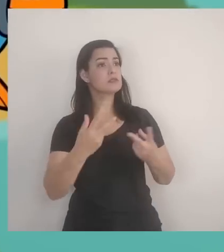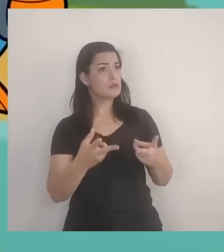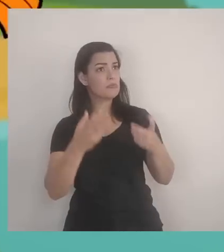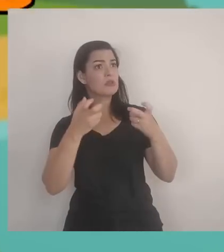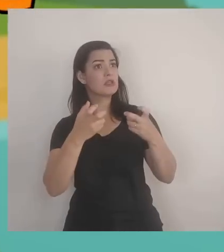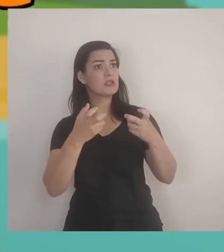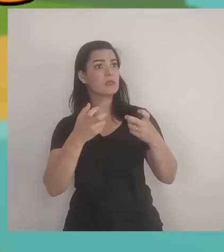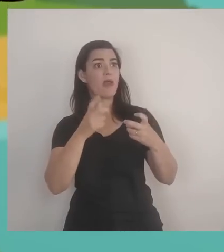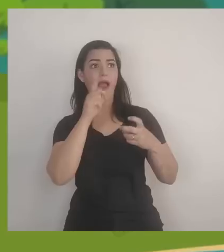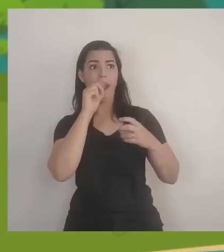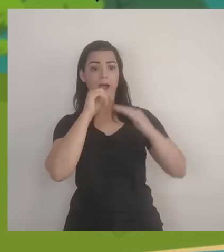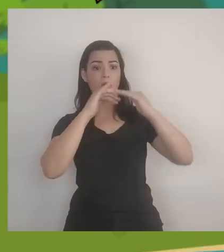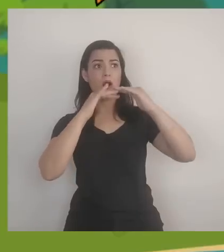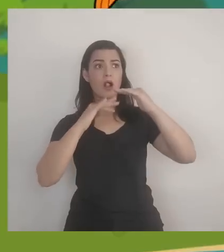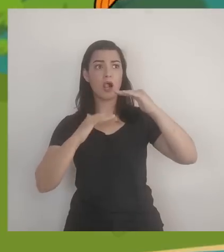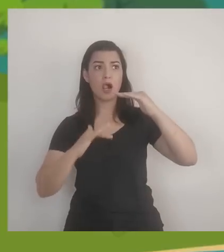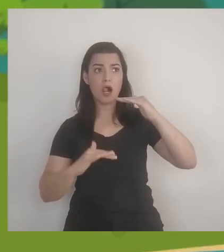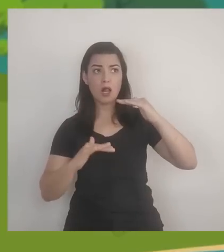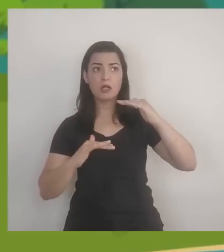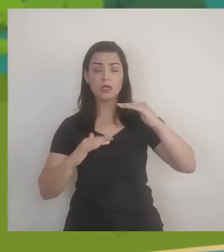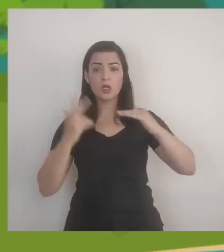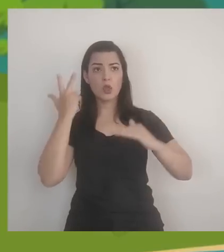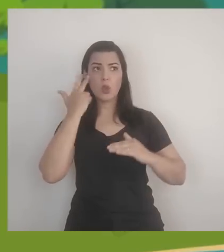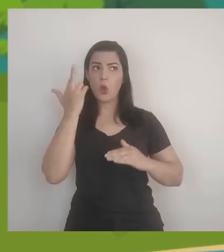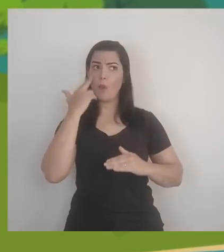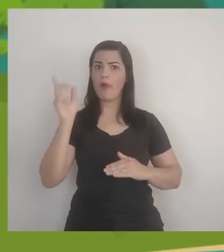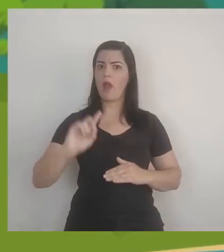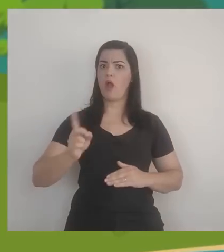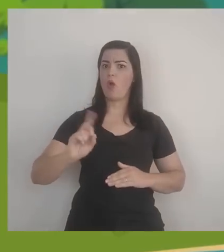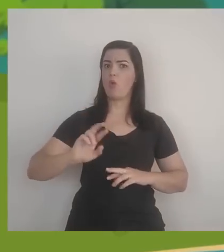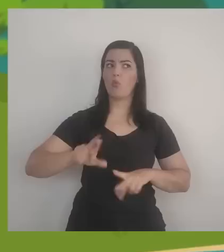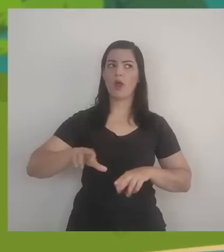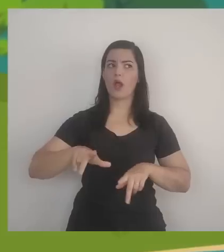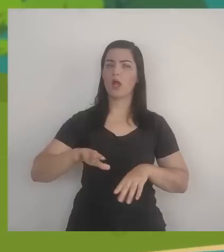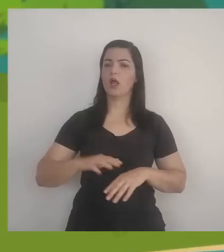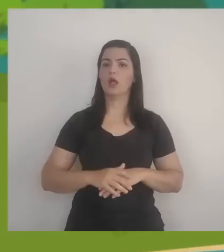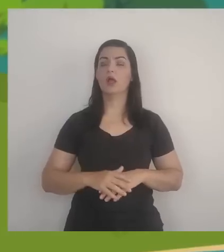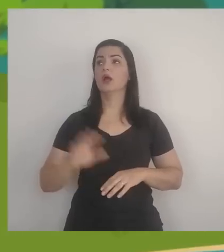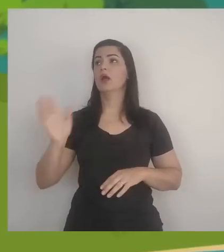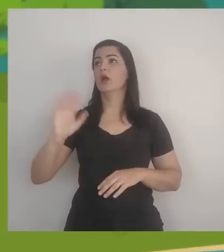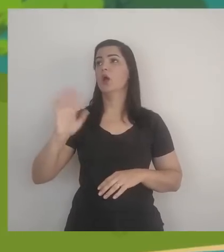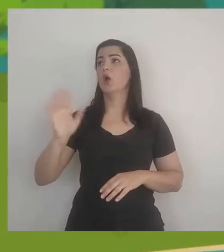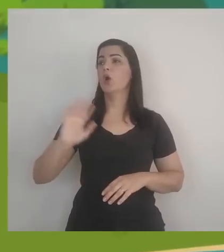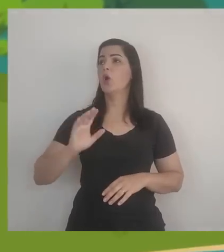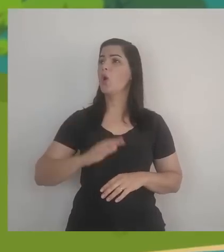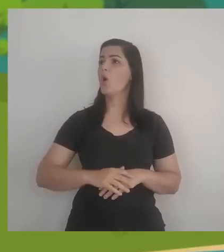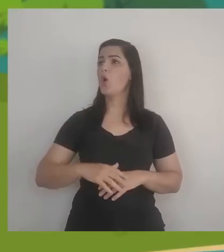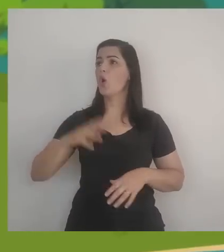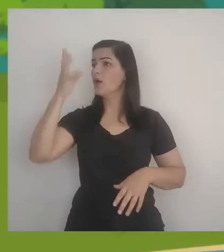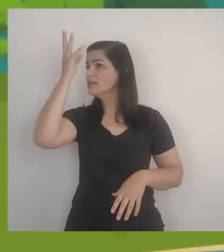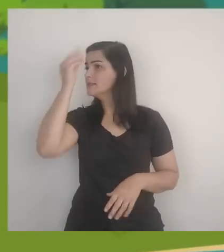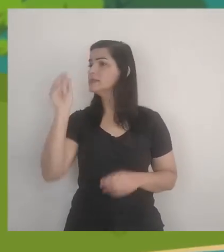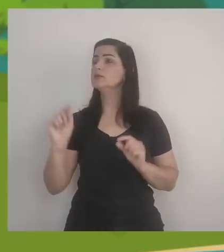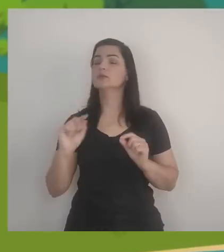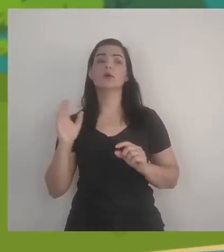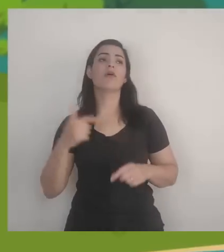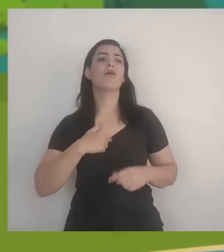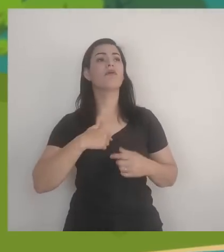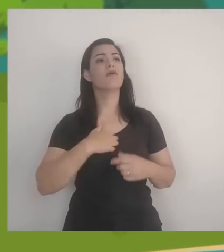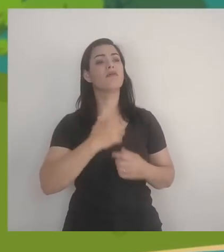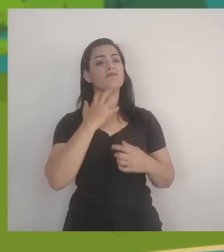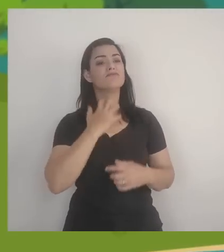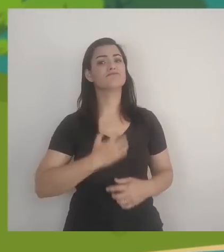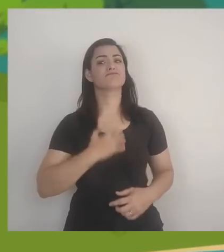bem abaixo do normal. Oi, Zico. Oi, pessoal! Eu tô tão chateado! Eu nem pude